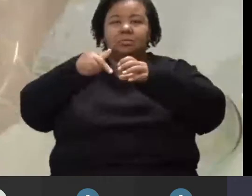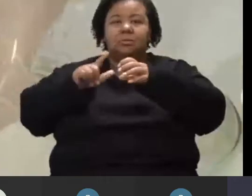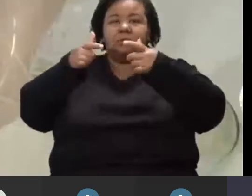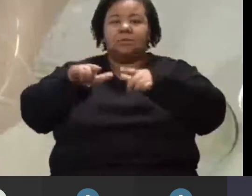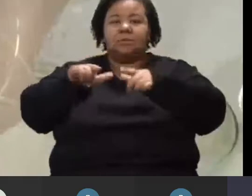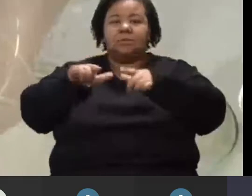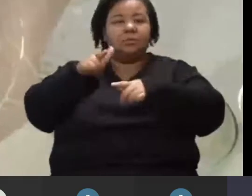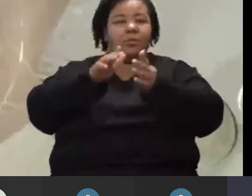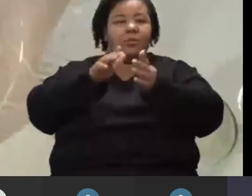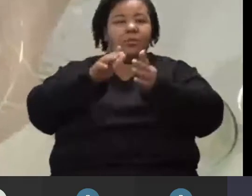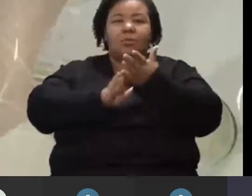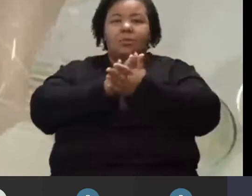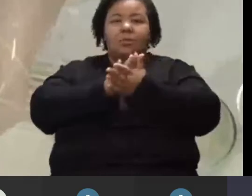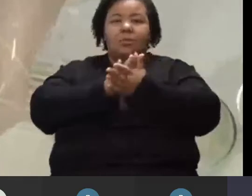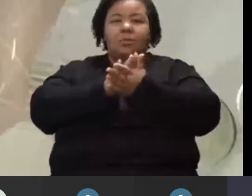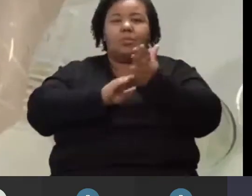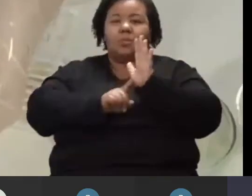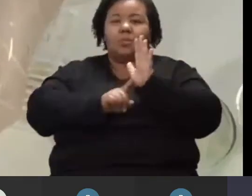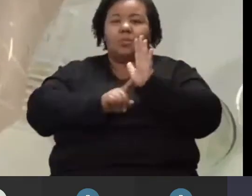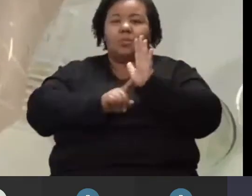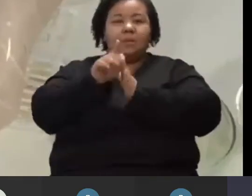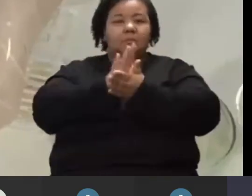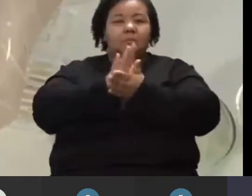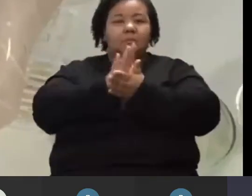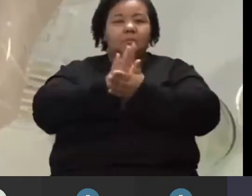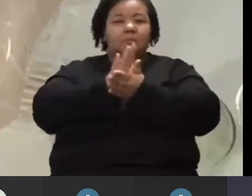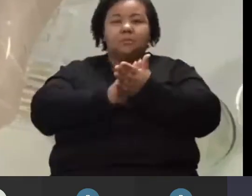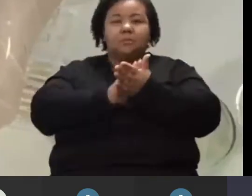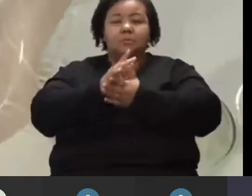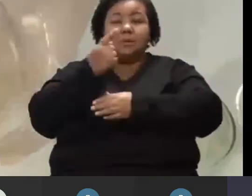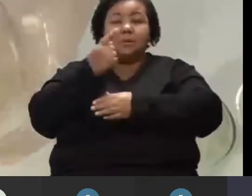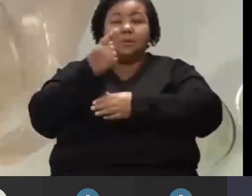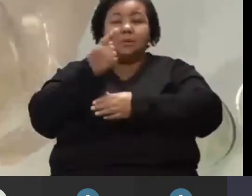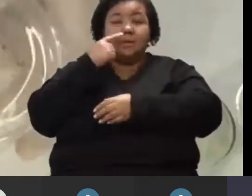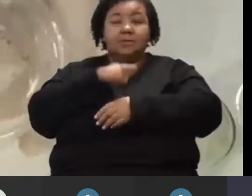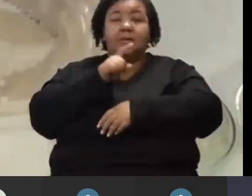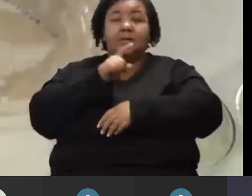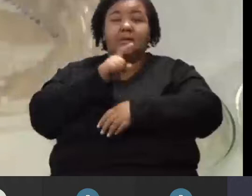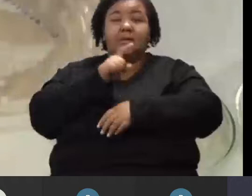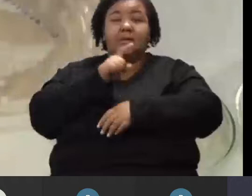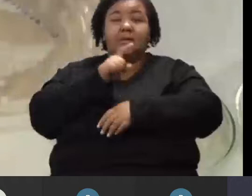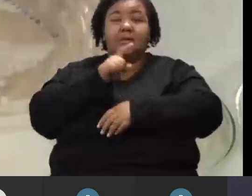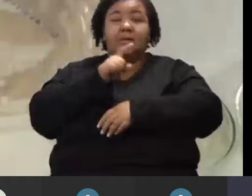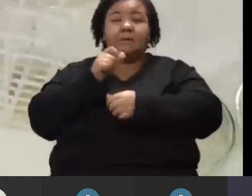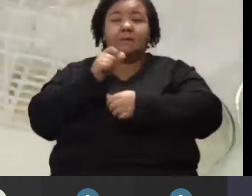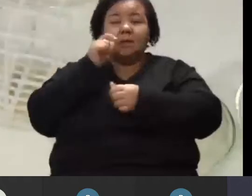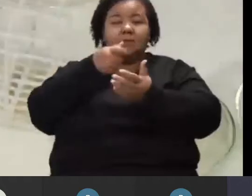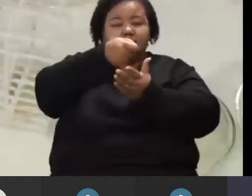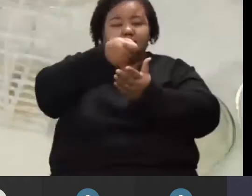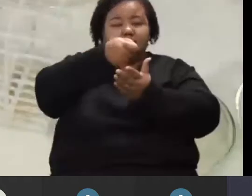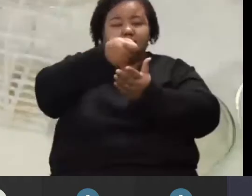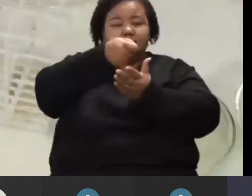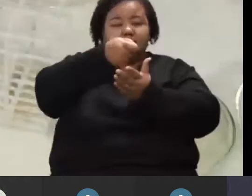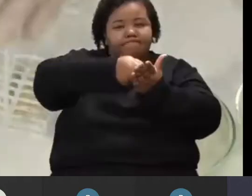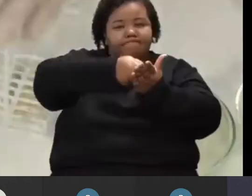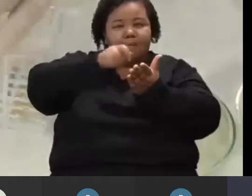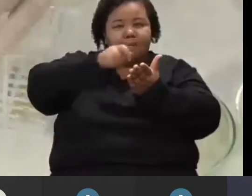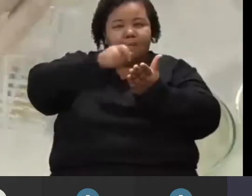não tem bactéria, onde não tem fungo, para ver se realmente a alça está fria. E aí sim você vai fazer um raspado com essa